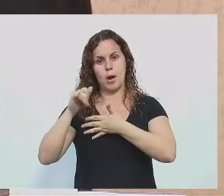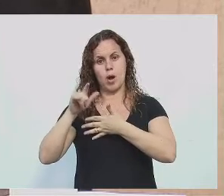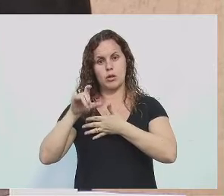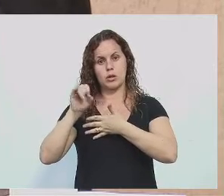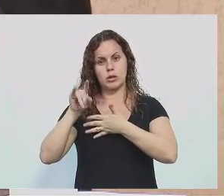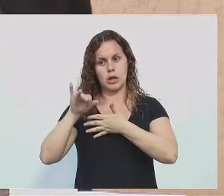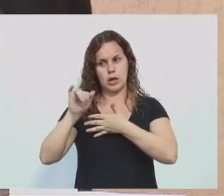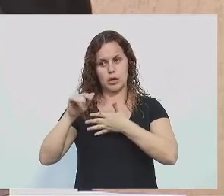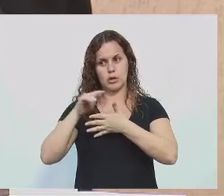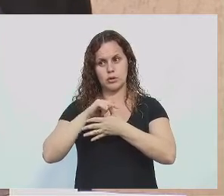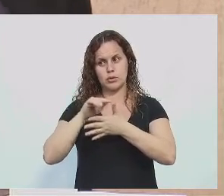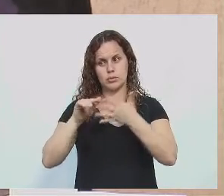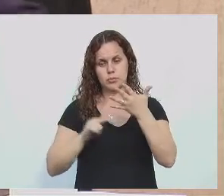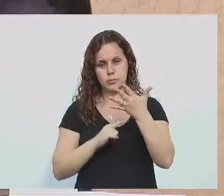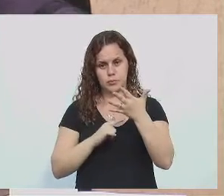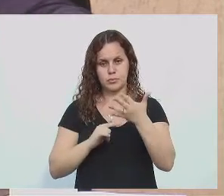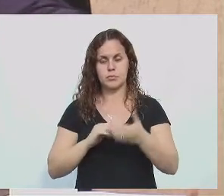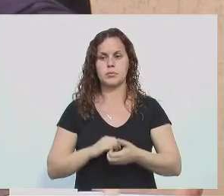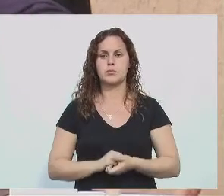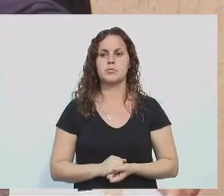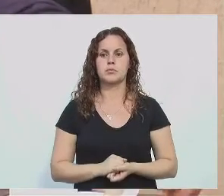Sérgio,